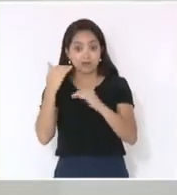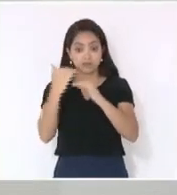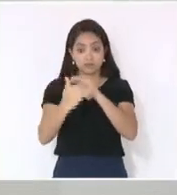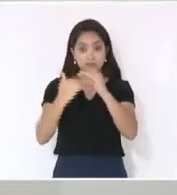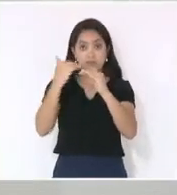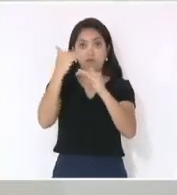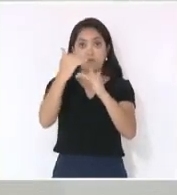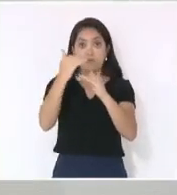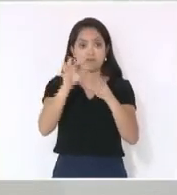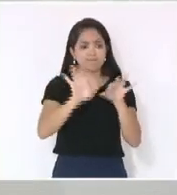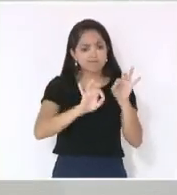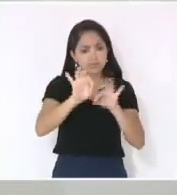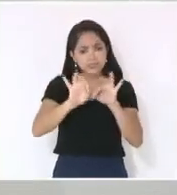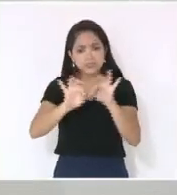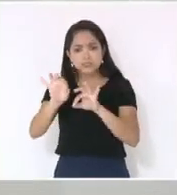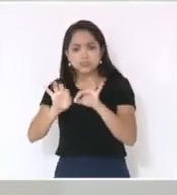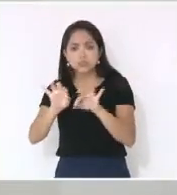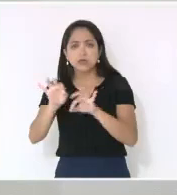desenvolvimento planejado,